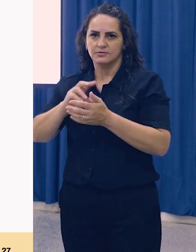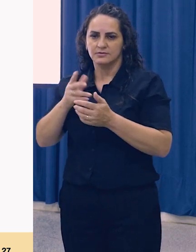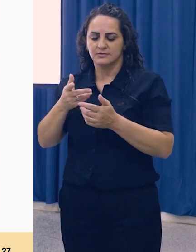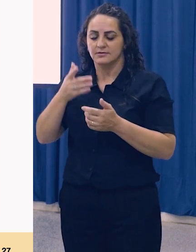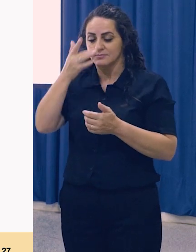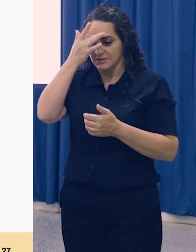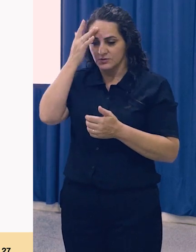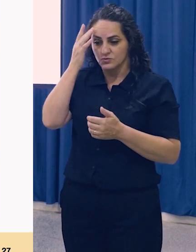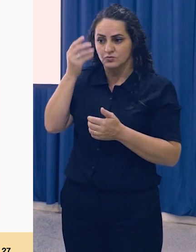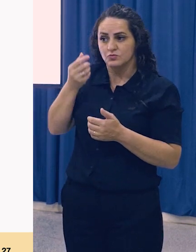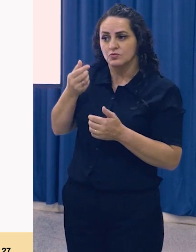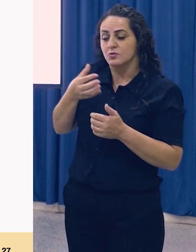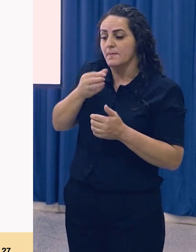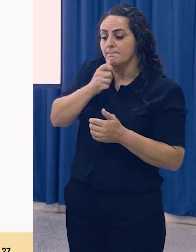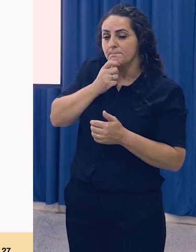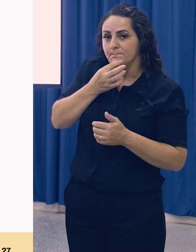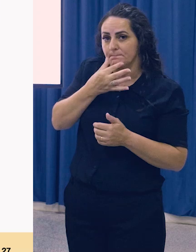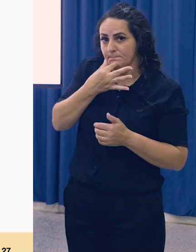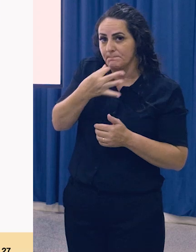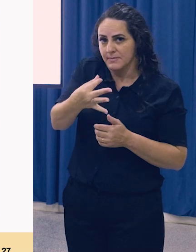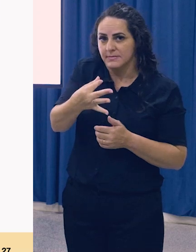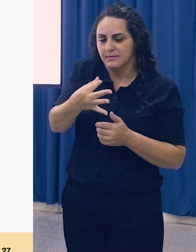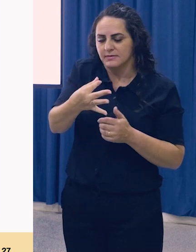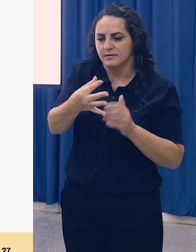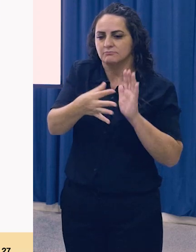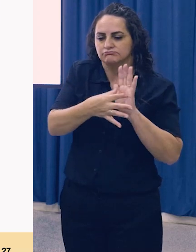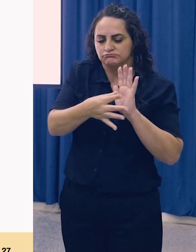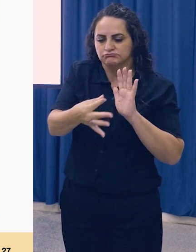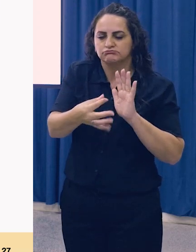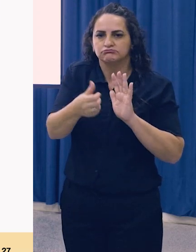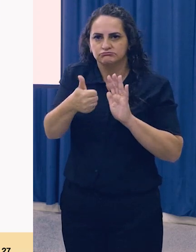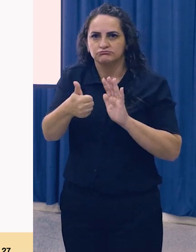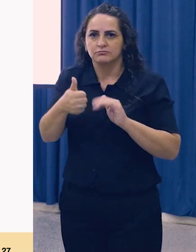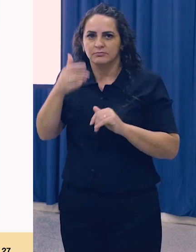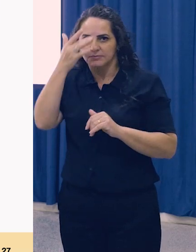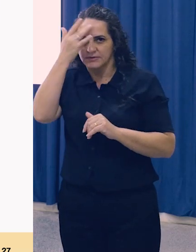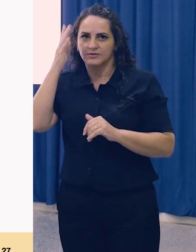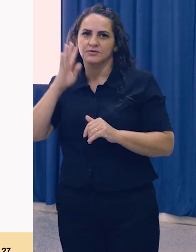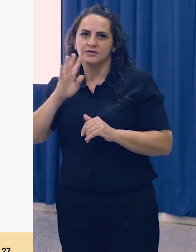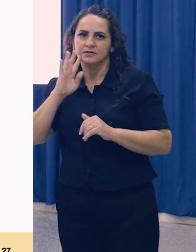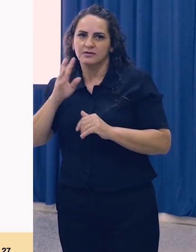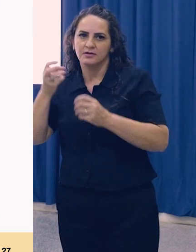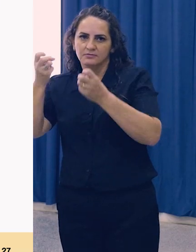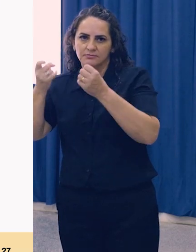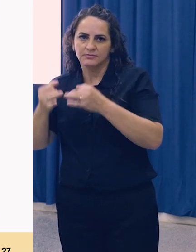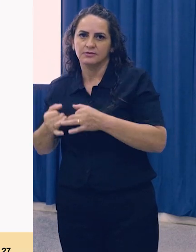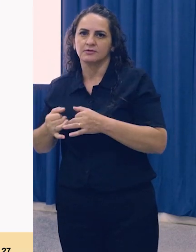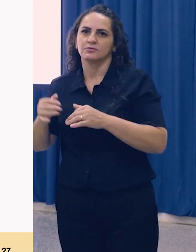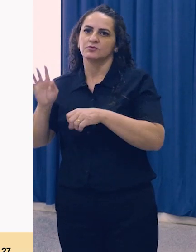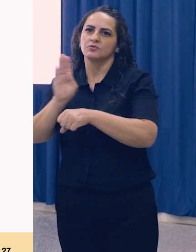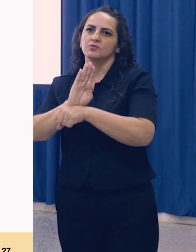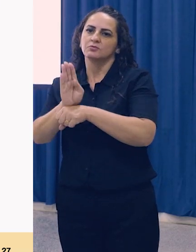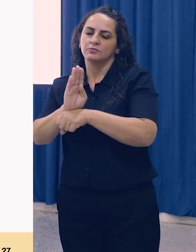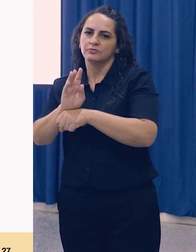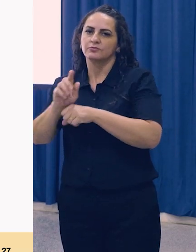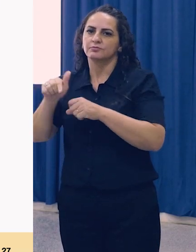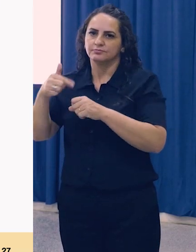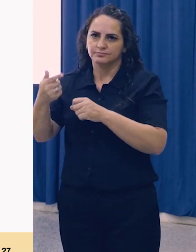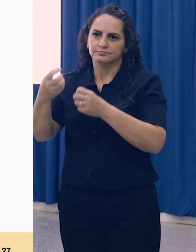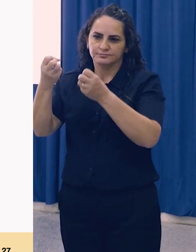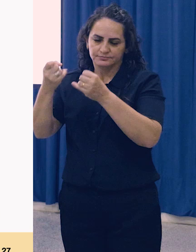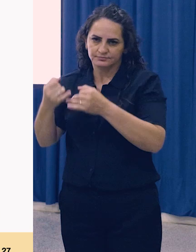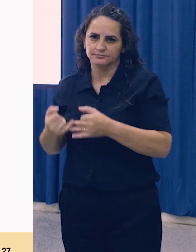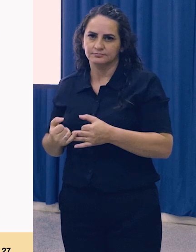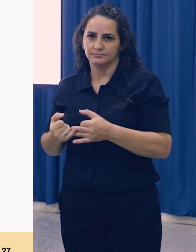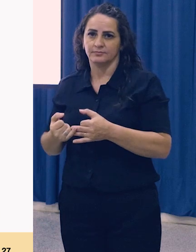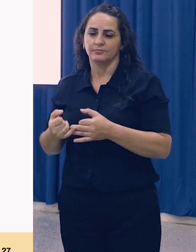críticas e a gente publicou isso para as pessoas verem, olha, tem pessoas muito legais falando sobre esse filme. E também fanarts, isso eu vou falar mais pra frente, mas são